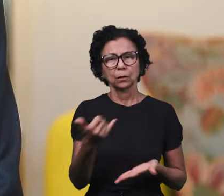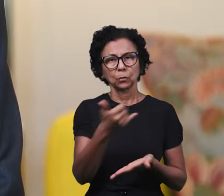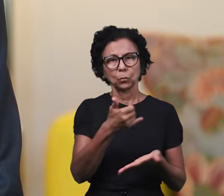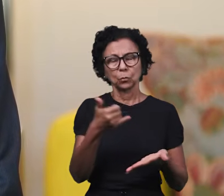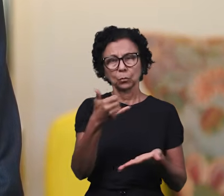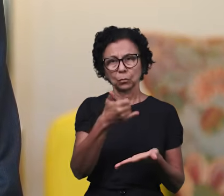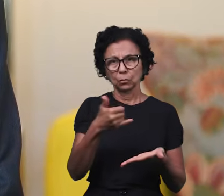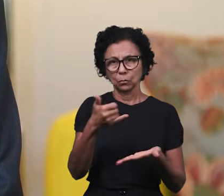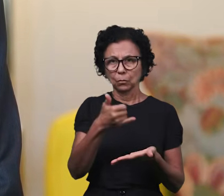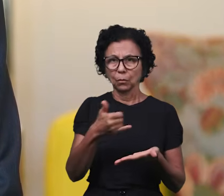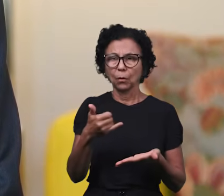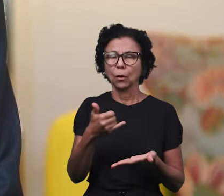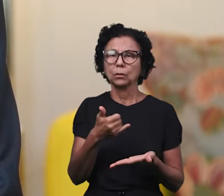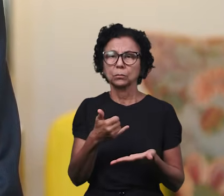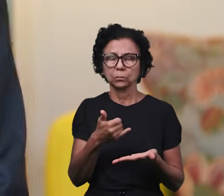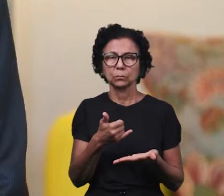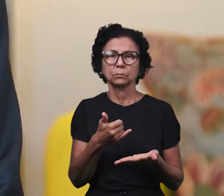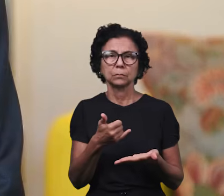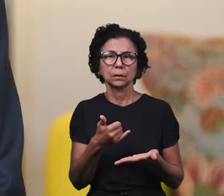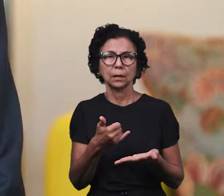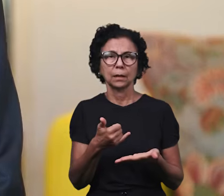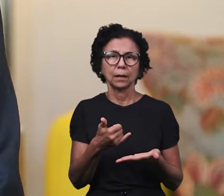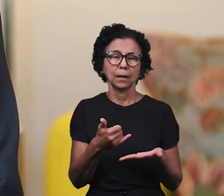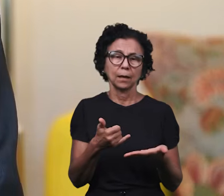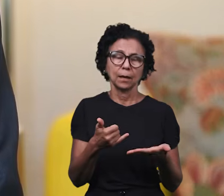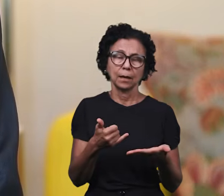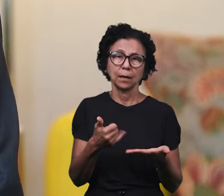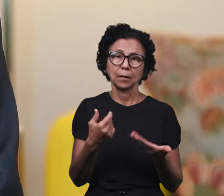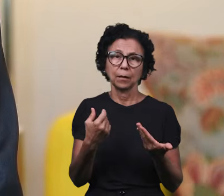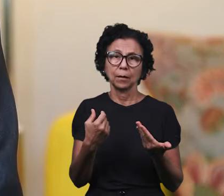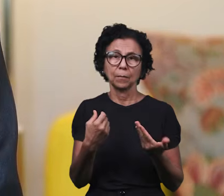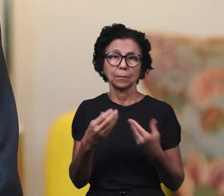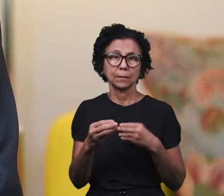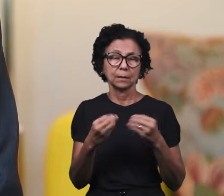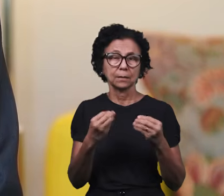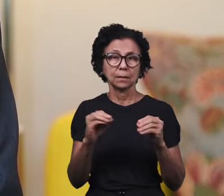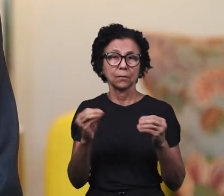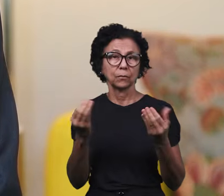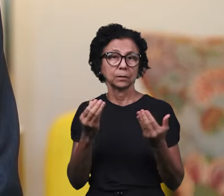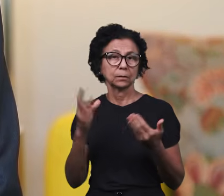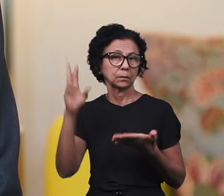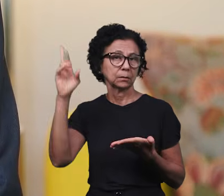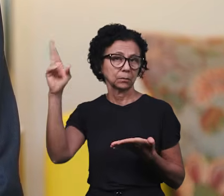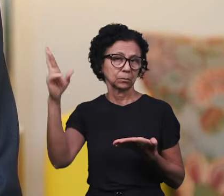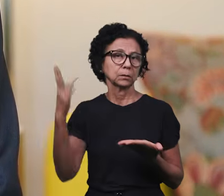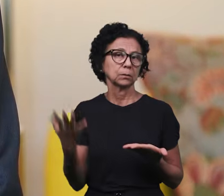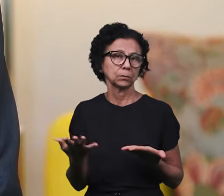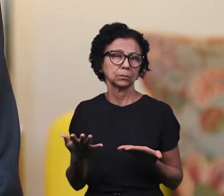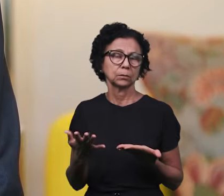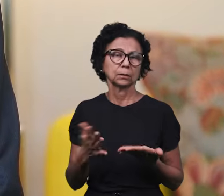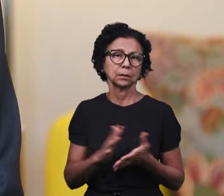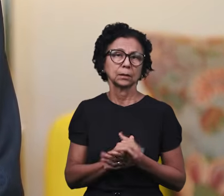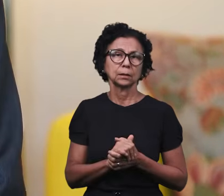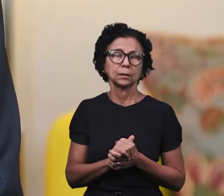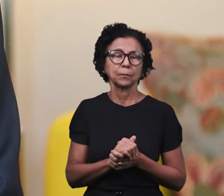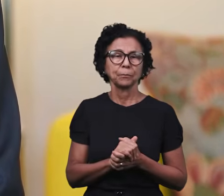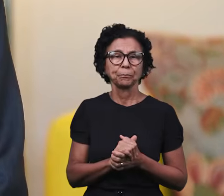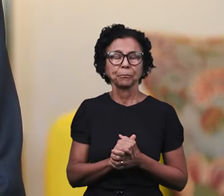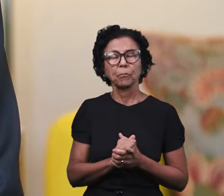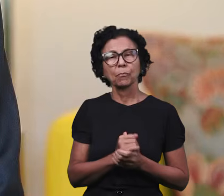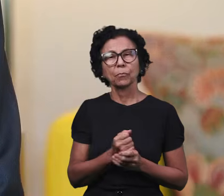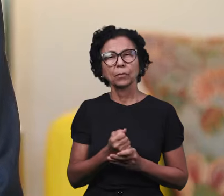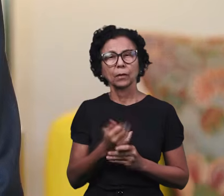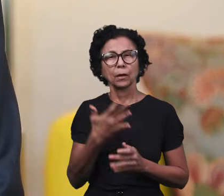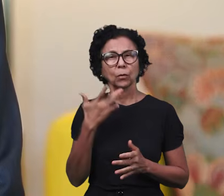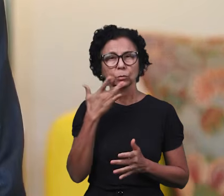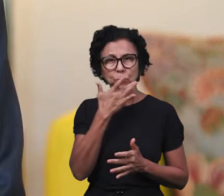Senhor até impedia que as gorduras, né, elas fossem colocadas de qualquer maneira, teria que ser oferecida ao Senhor. Amém. Porque a gordura é aquilo que